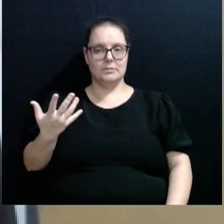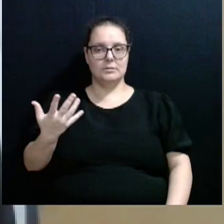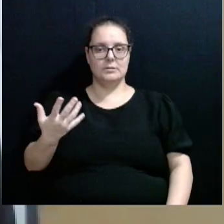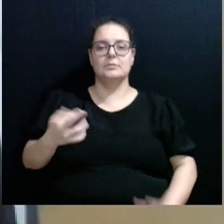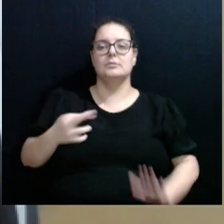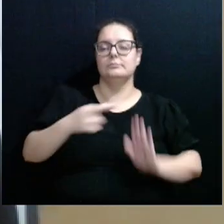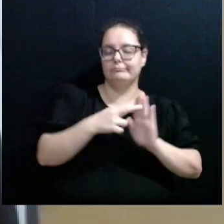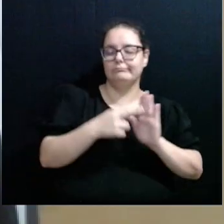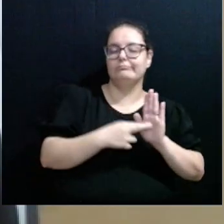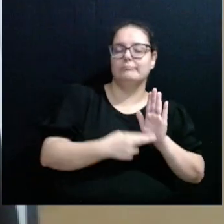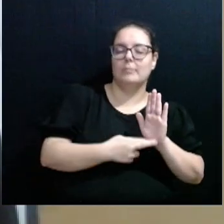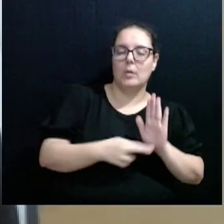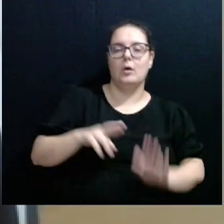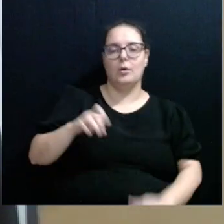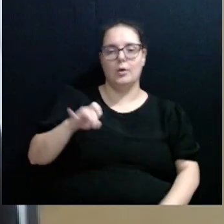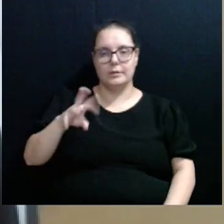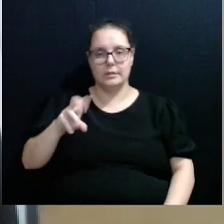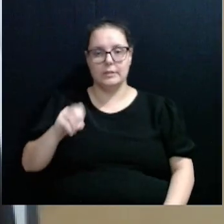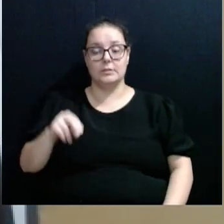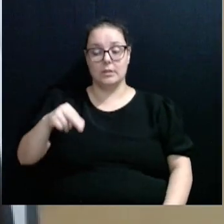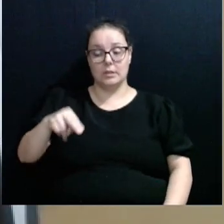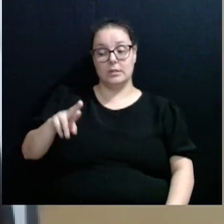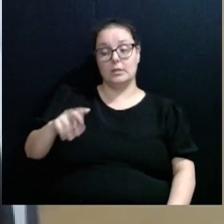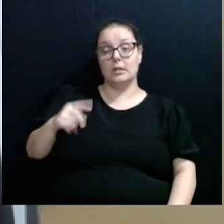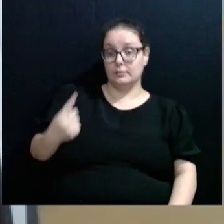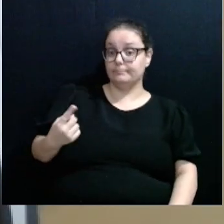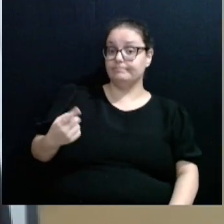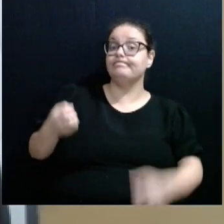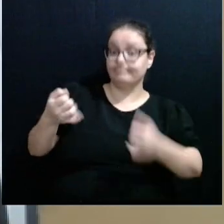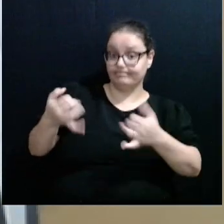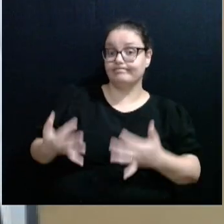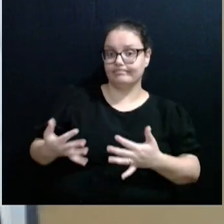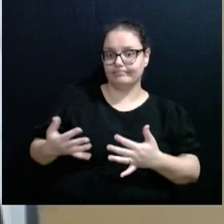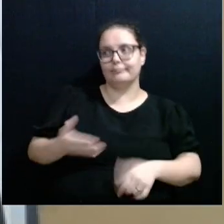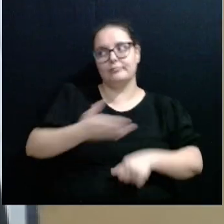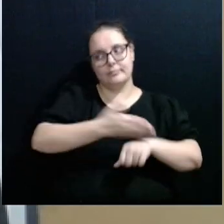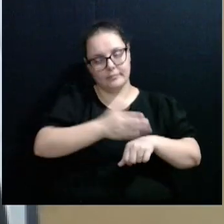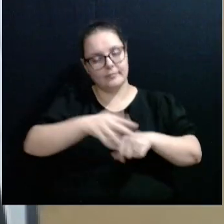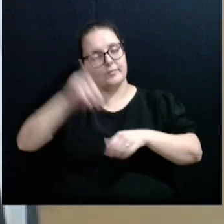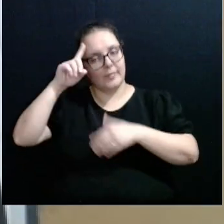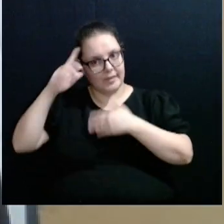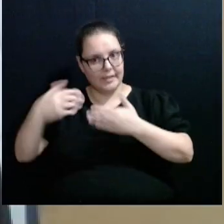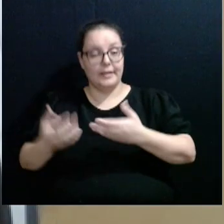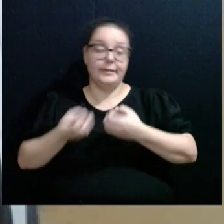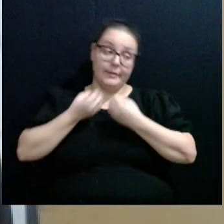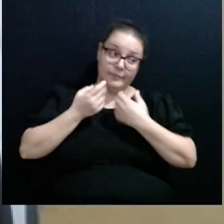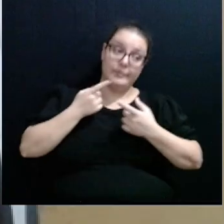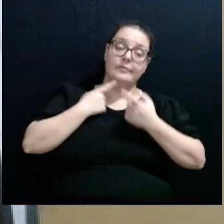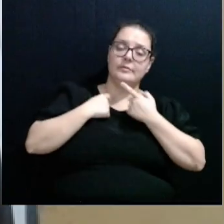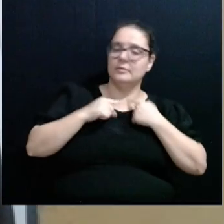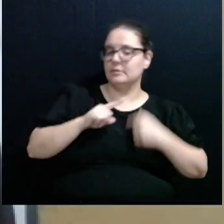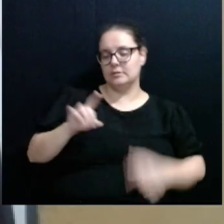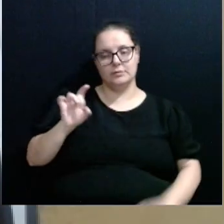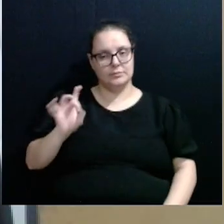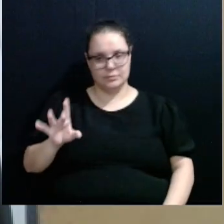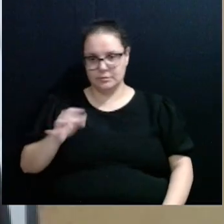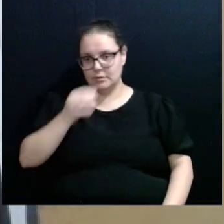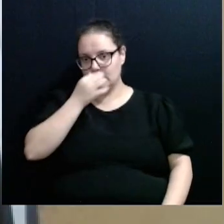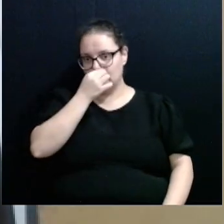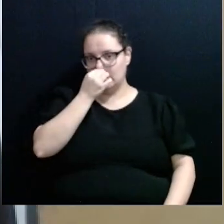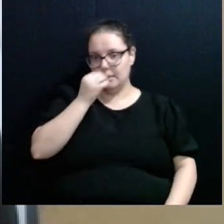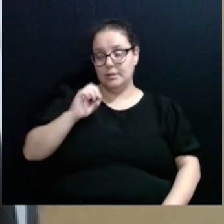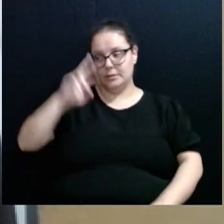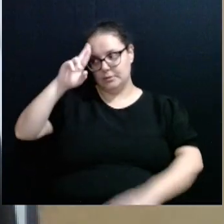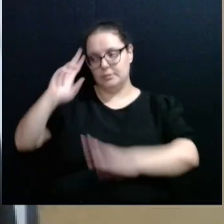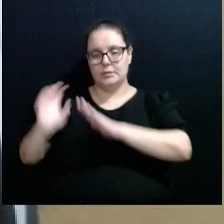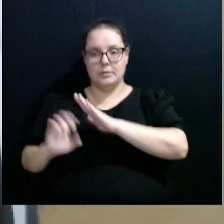NR1 estabelece, claro que tem que ser aplicado na prática e tem que existir boa vontade, não só dos empregadores, como também